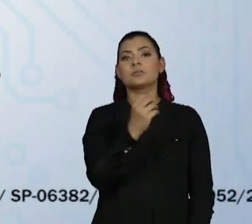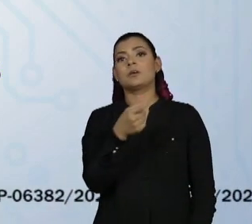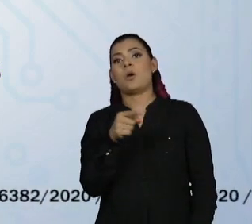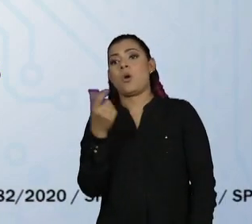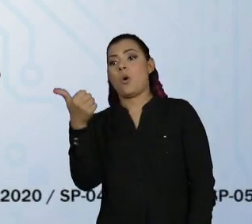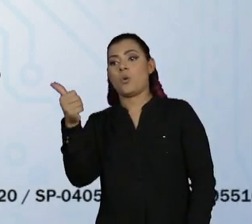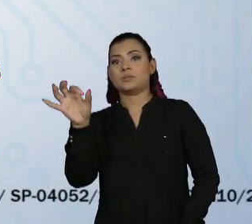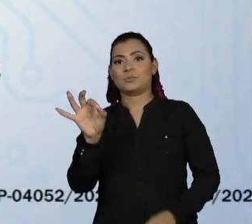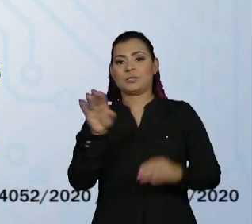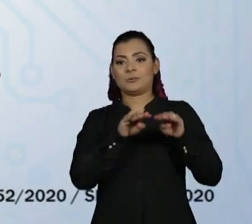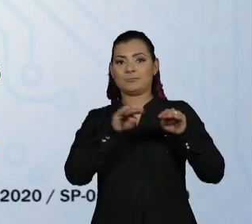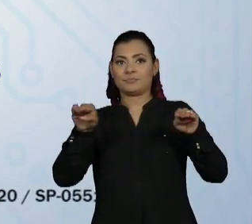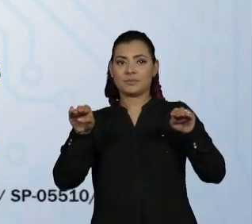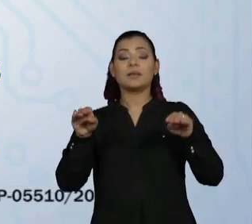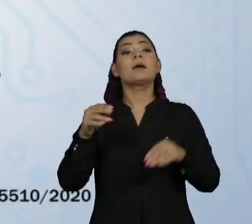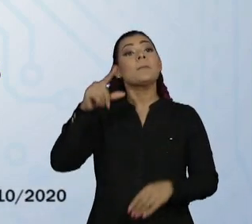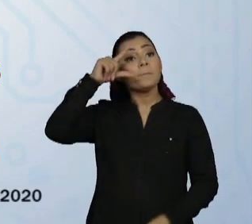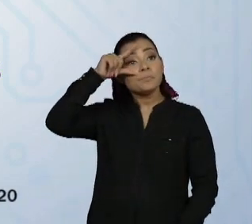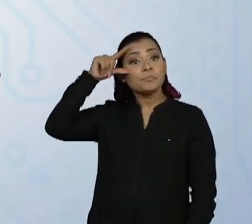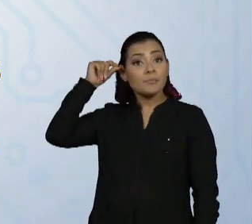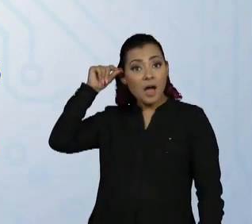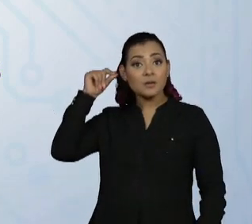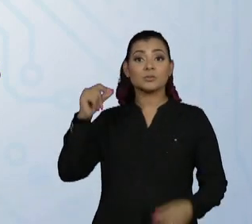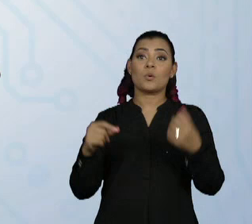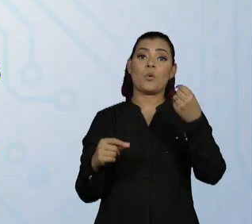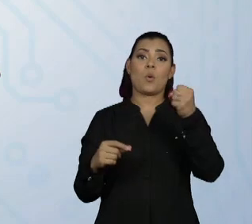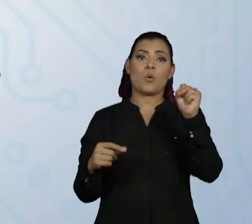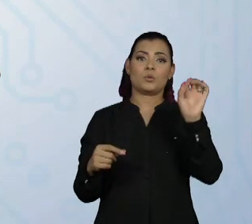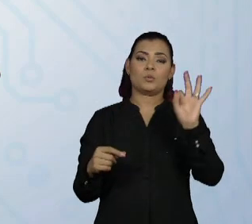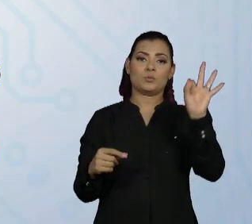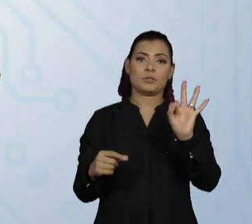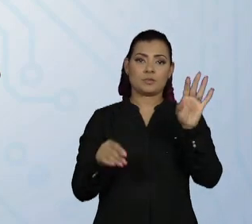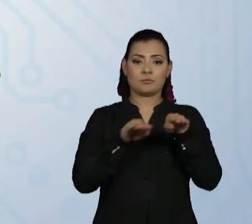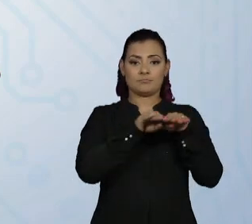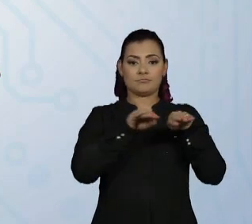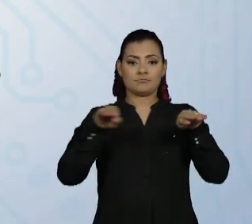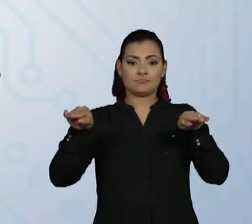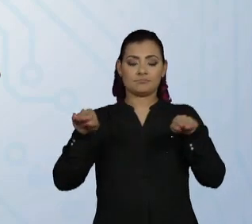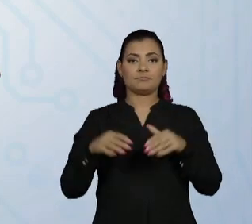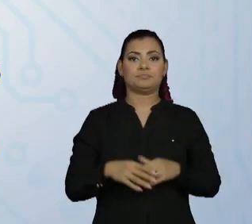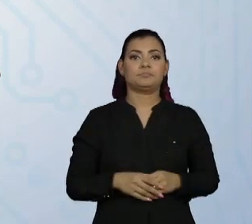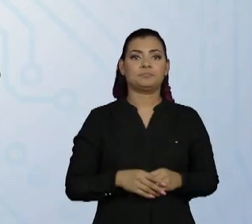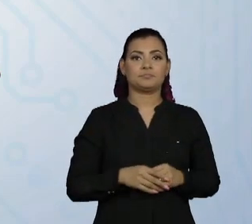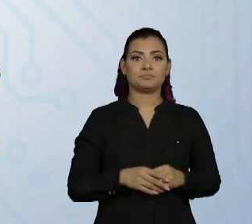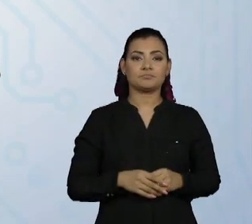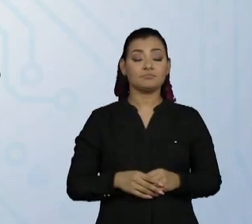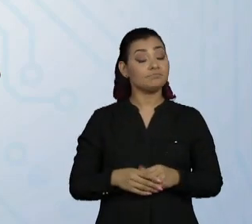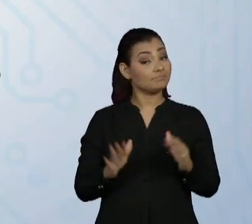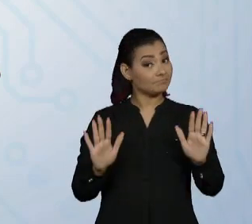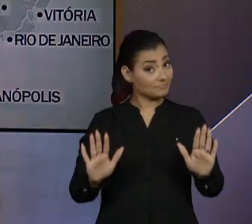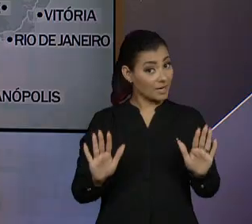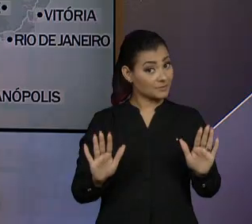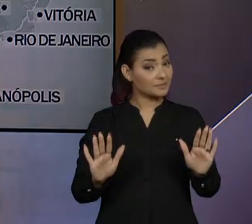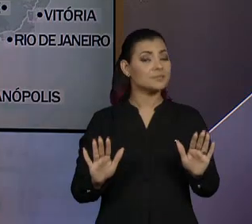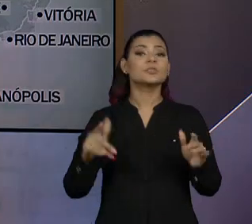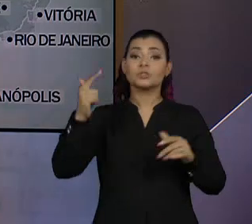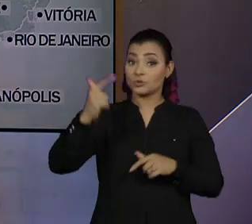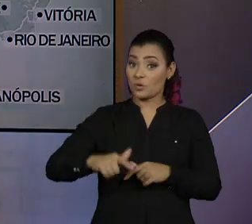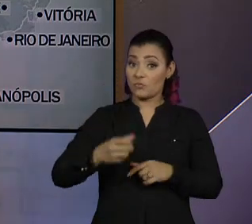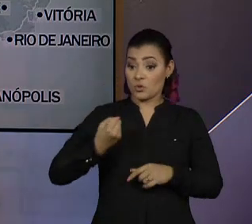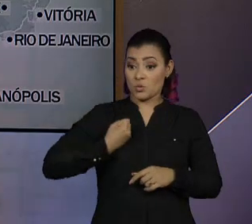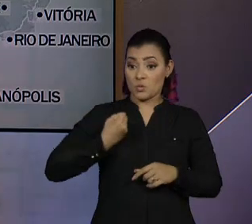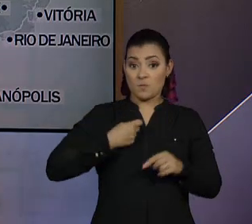E Márcio França, do PSB, ficou com 8% de uma semana para outra. Lembrando, mais uma vez, que os